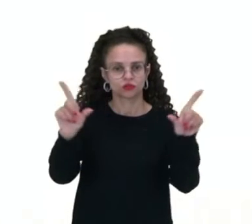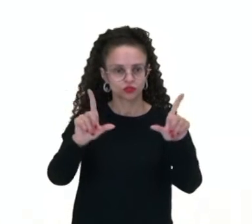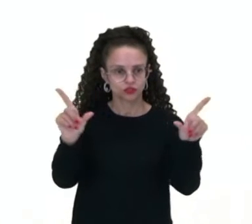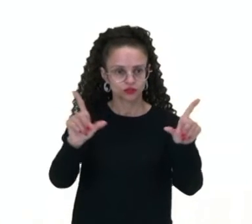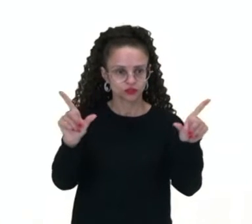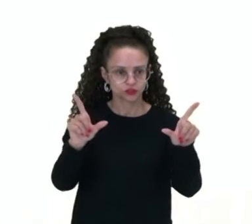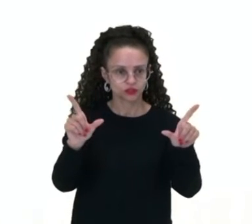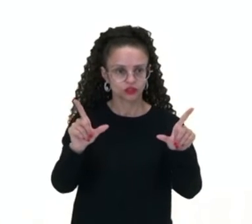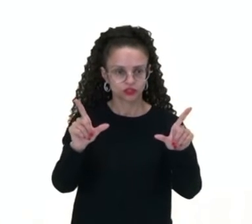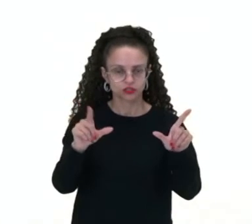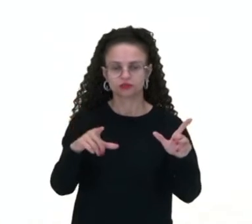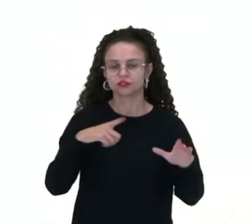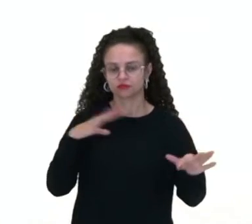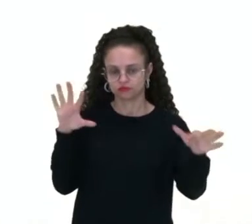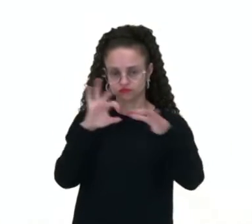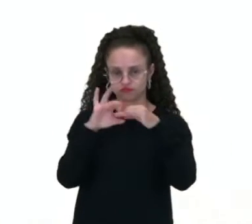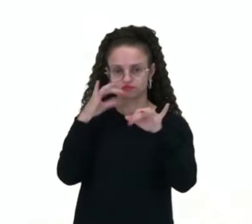essas TVs smart, né? Que tem acesso à